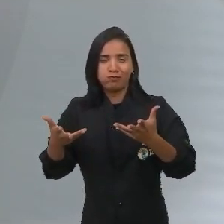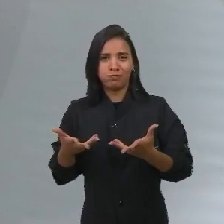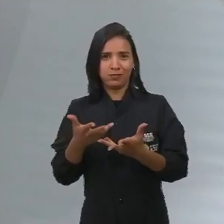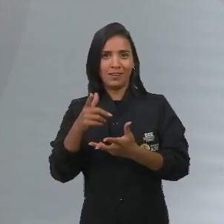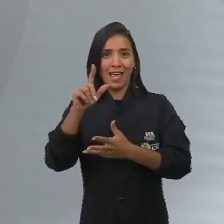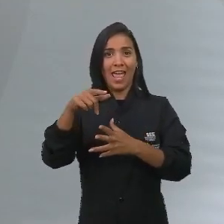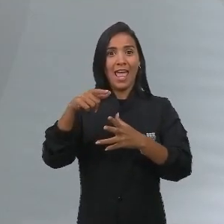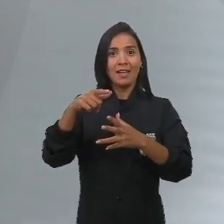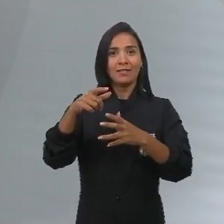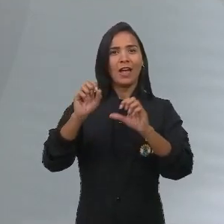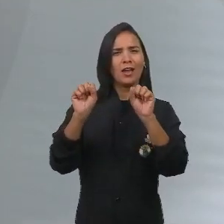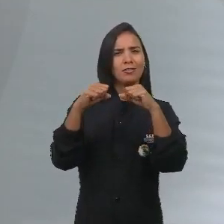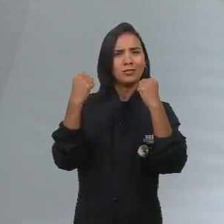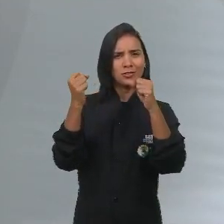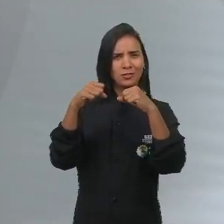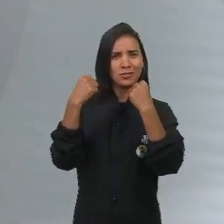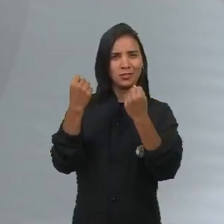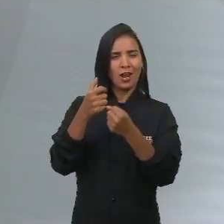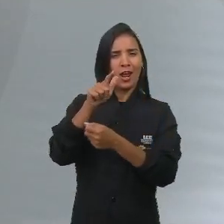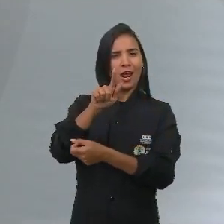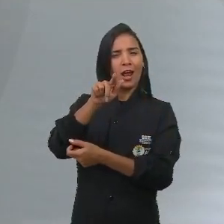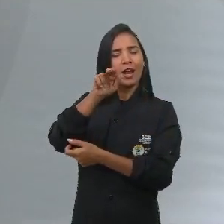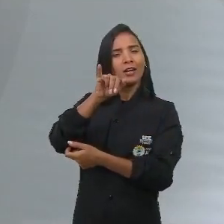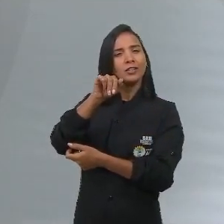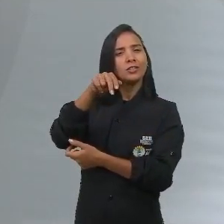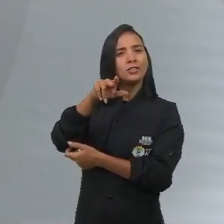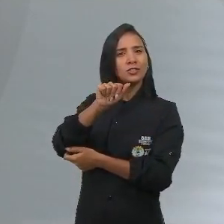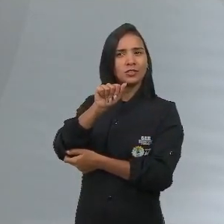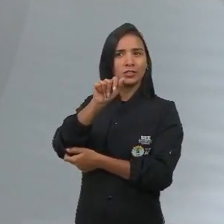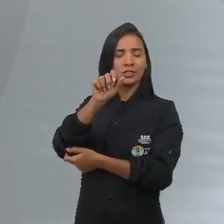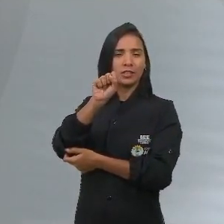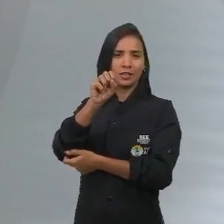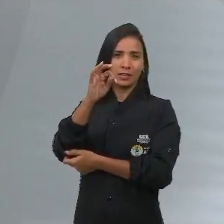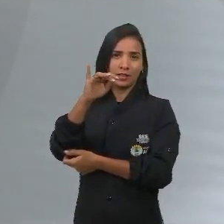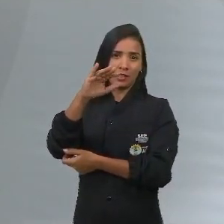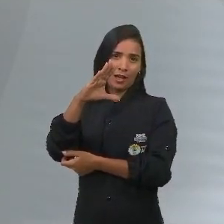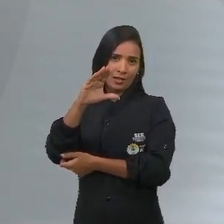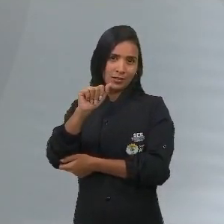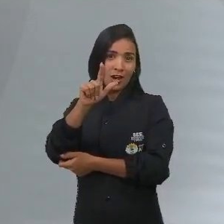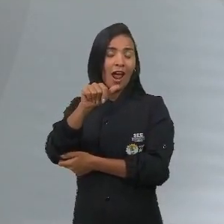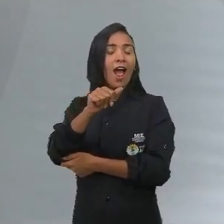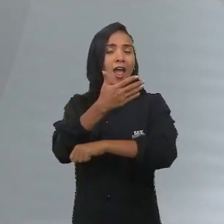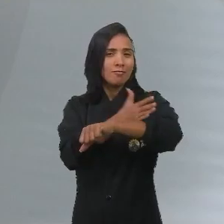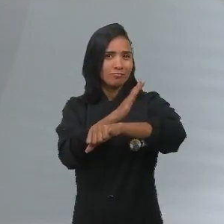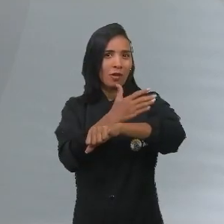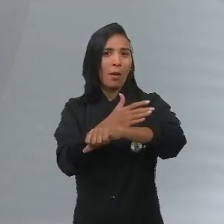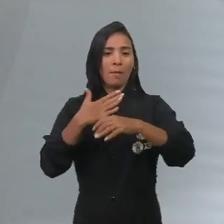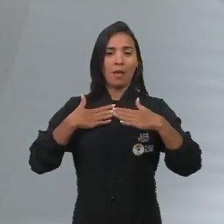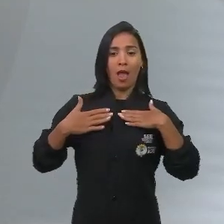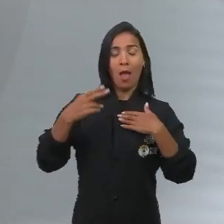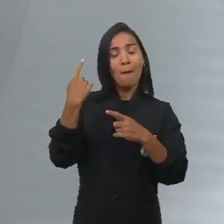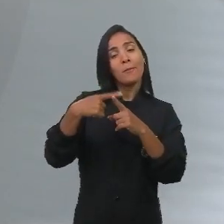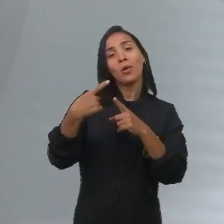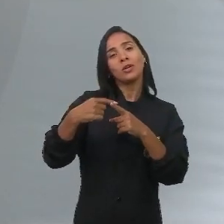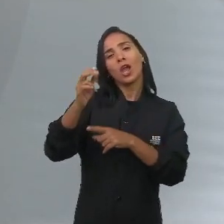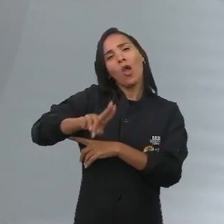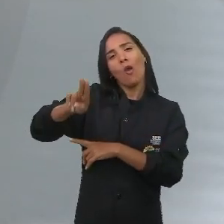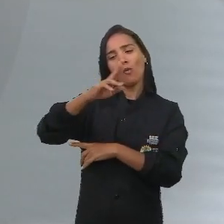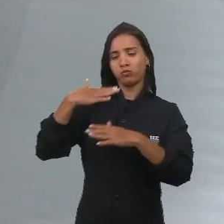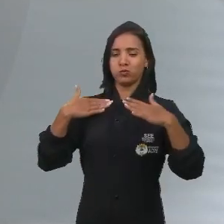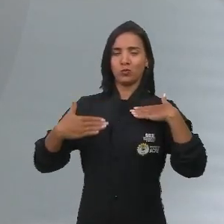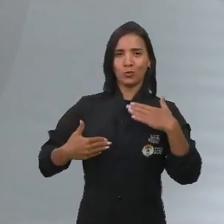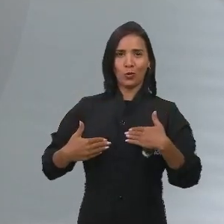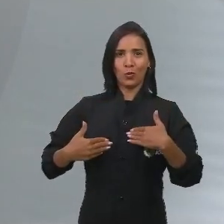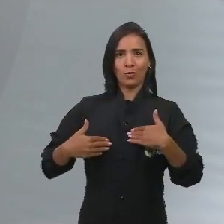uma prática esportiva é uma modalidade que a gente vai est utilizando ali o corpo e aquele corpo ele precisa ter alguns